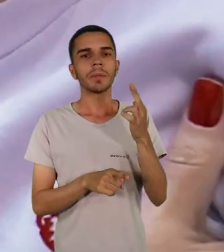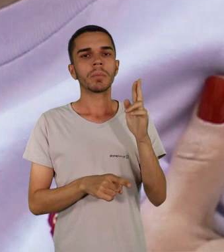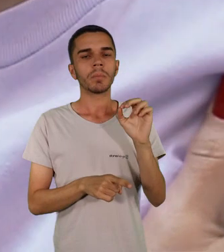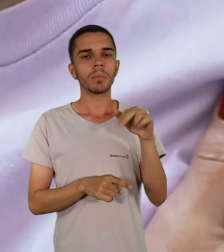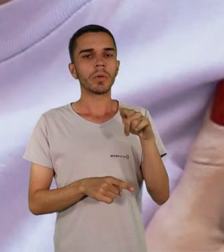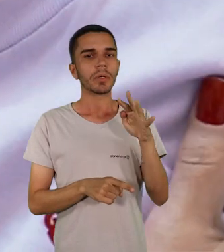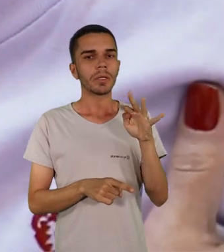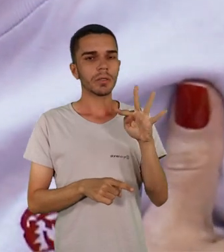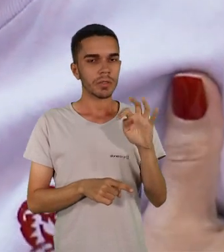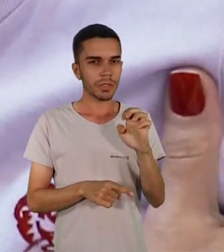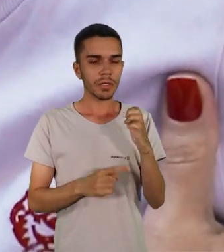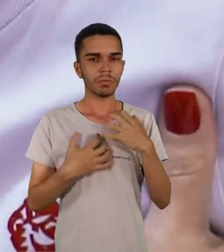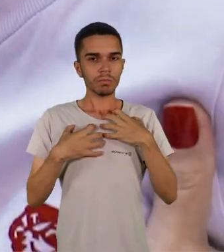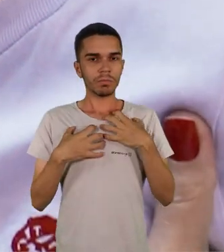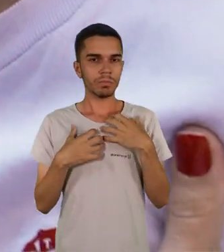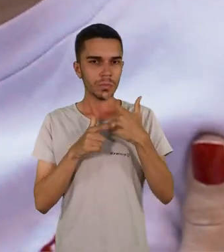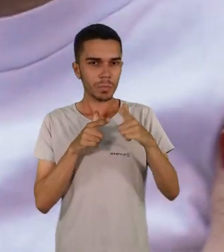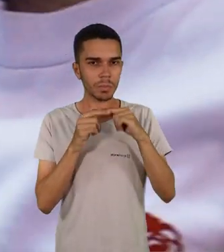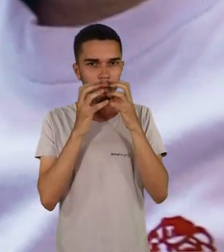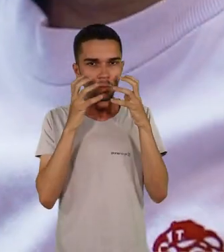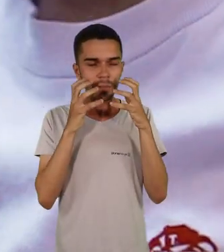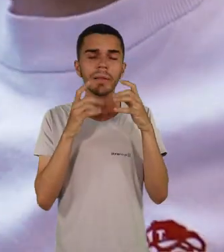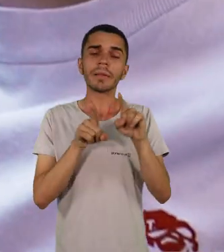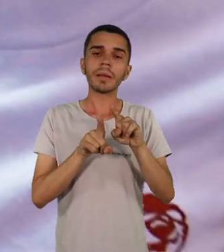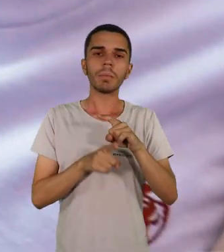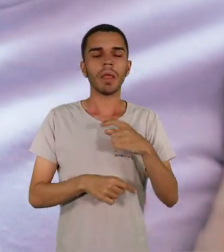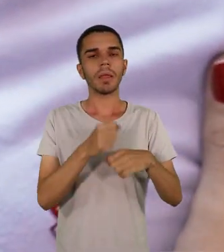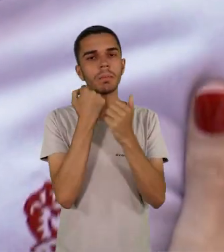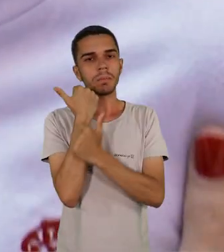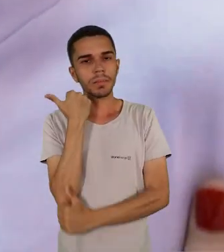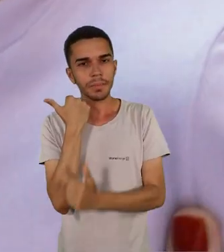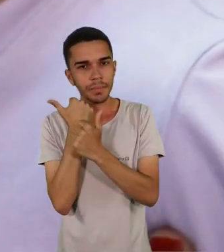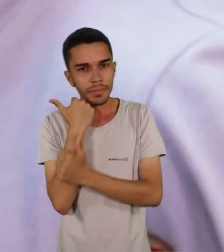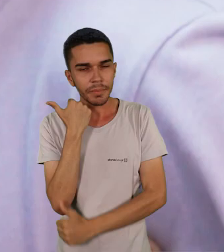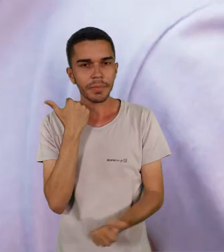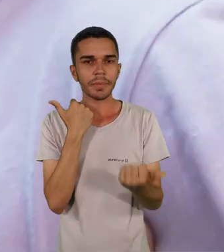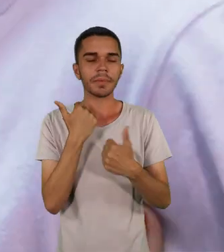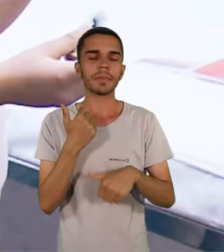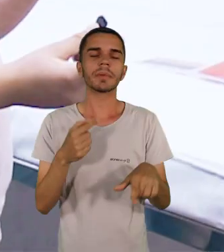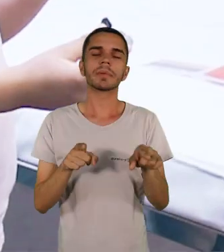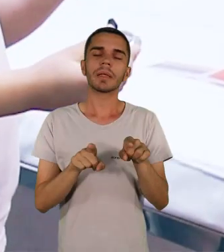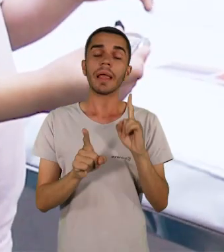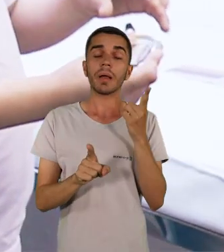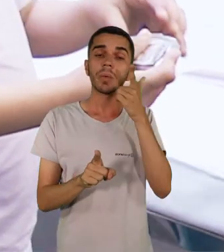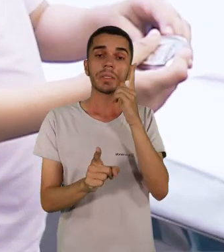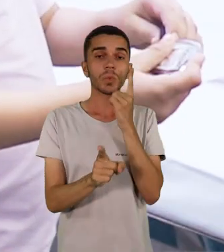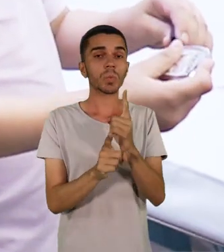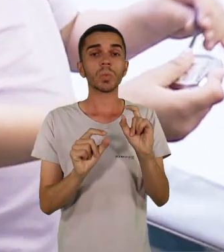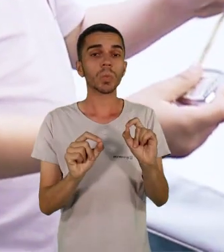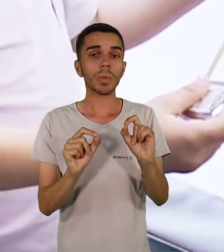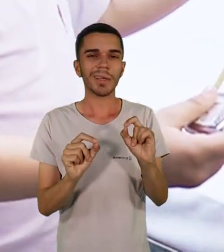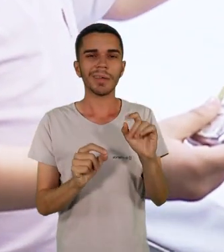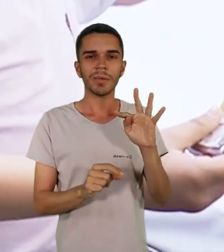com pneumonias, pode se parecer com quadros de diarreia, de gastroenterite. Ela é detectada através do